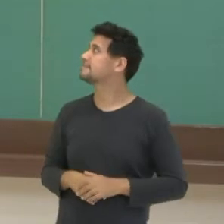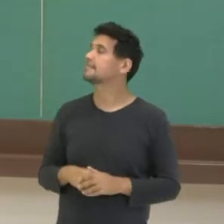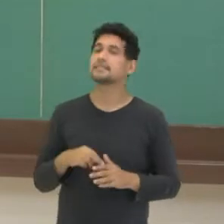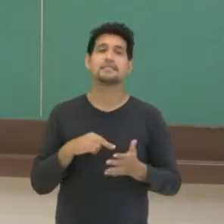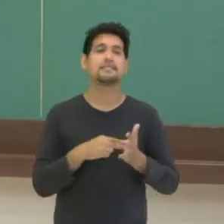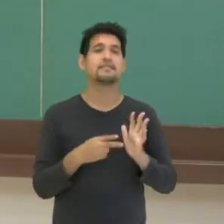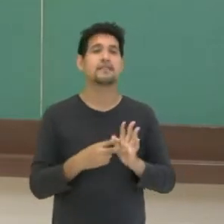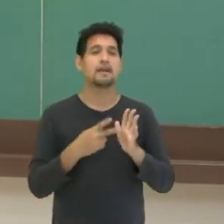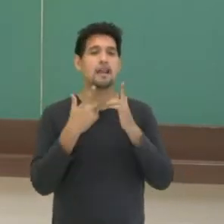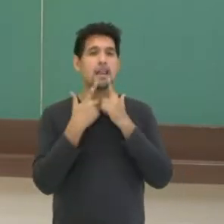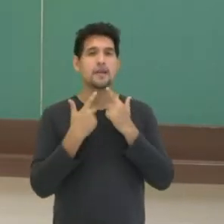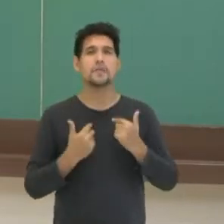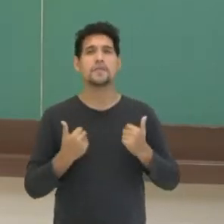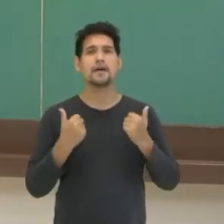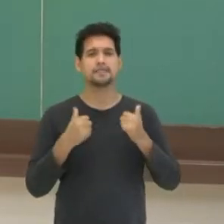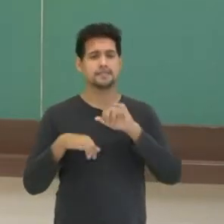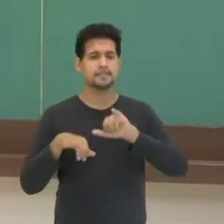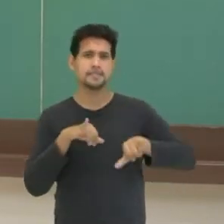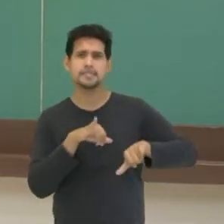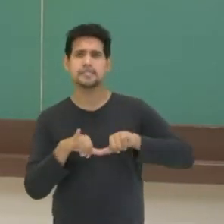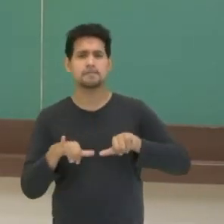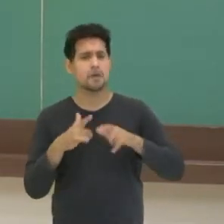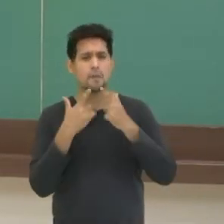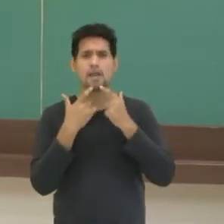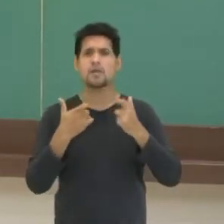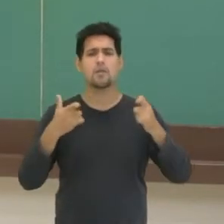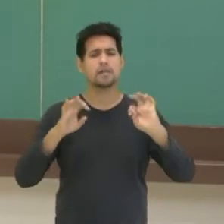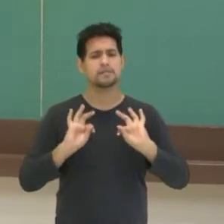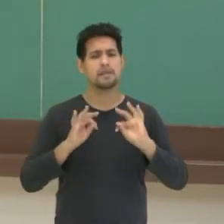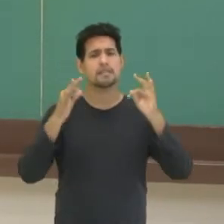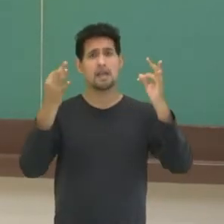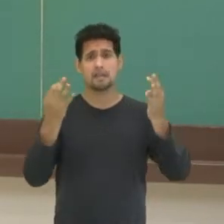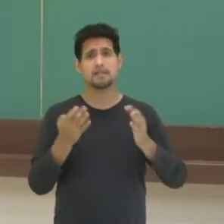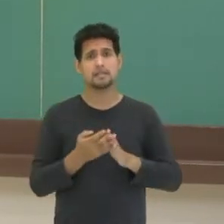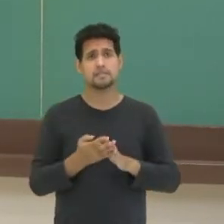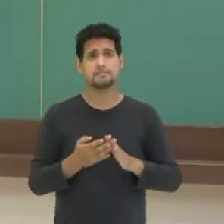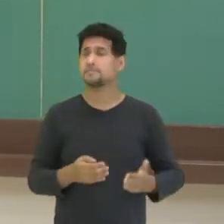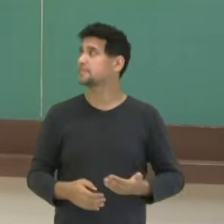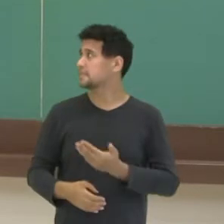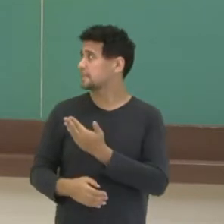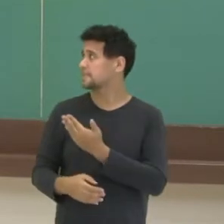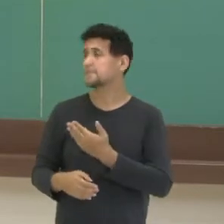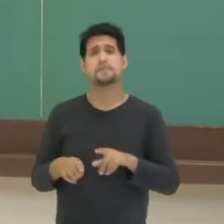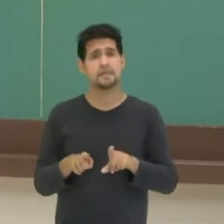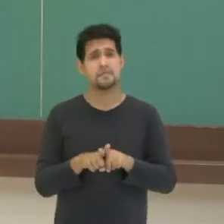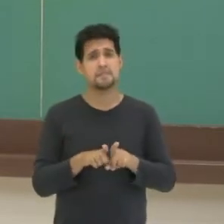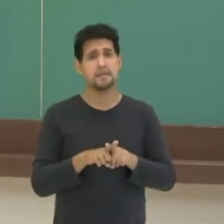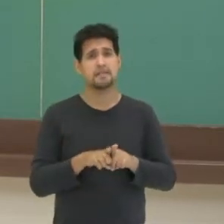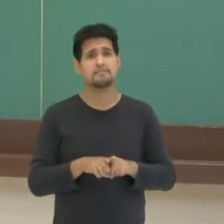uma linguagem química, é uma linguagem técnica. Isso aqui também.